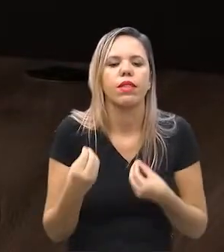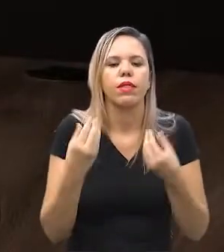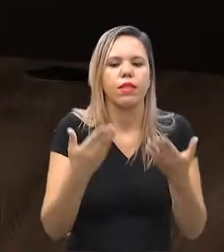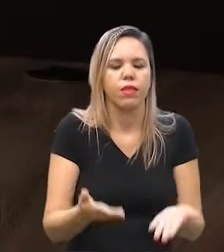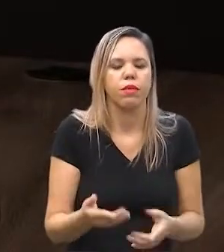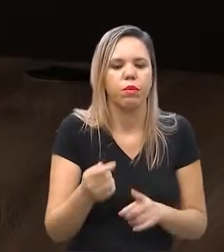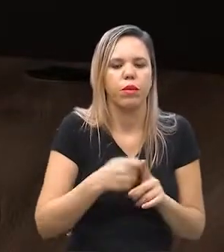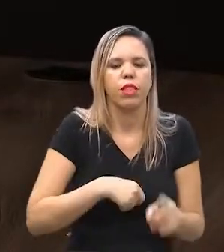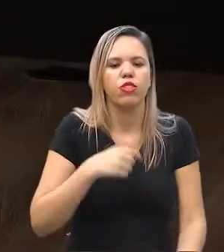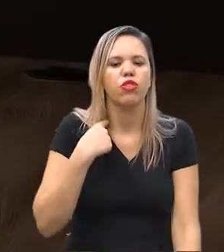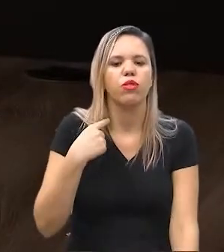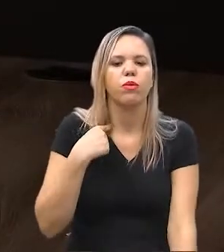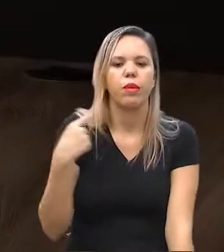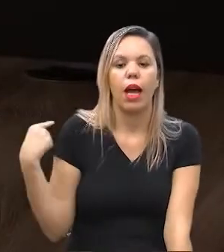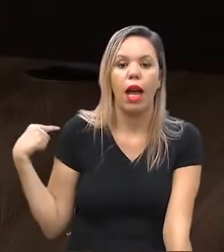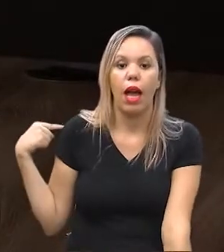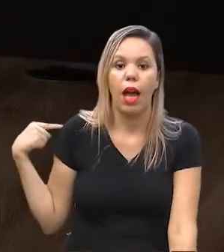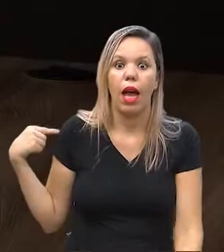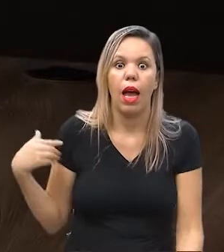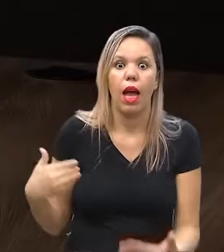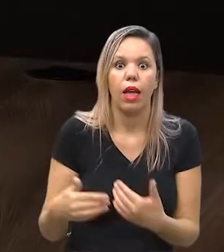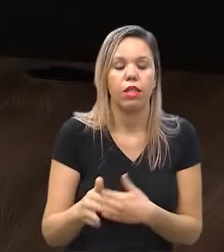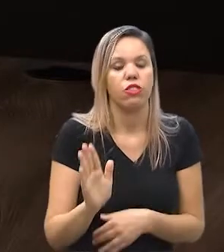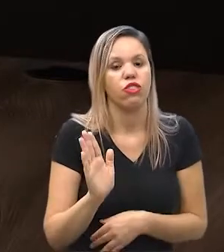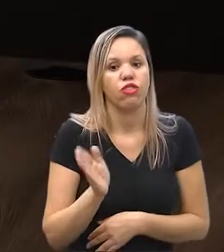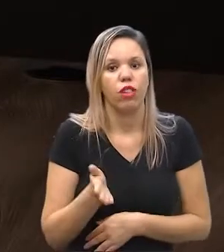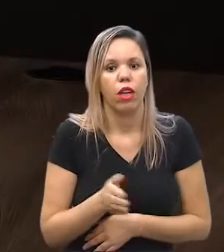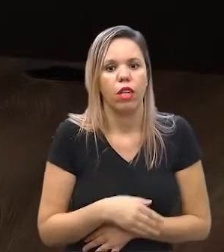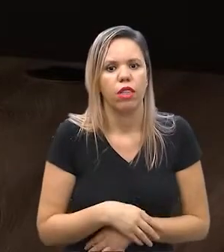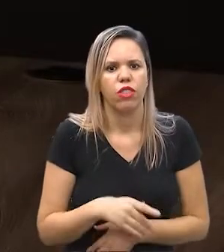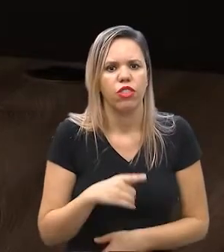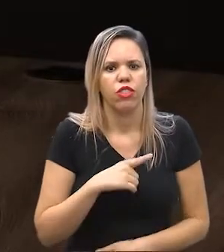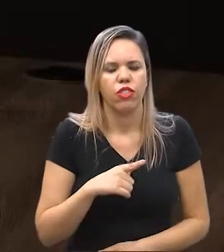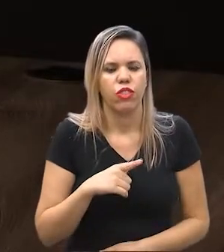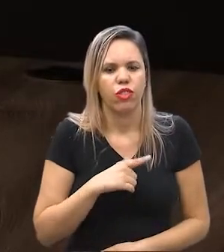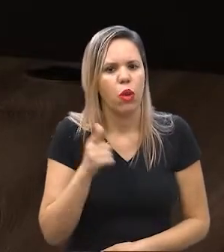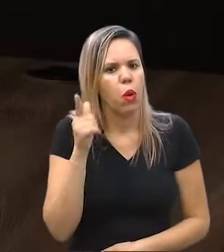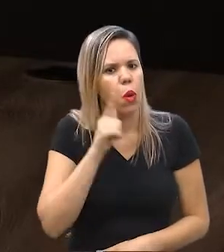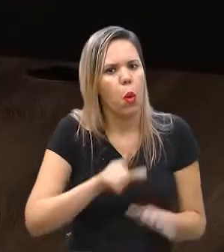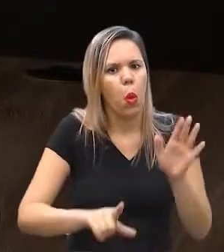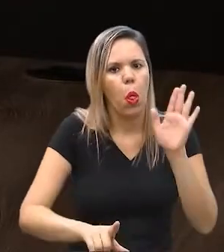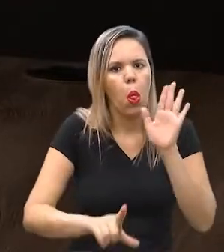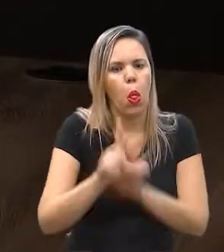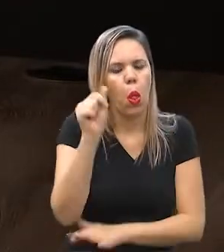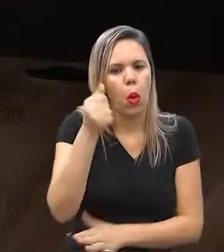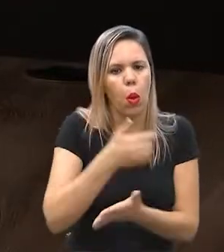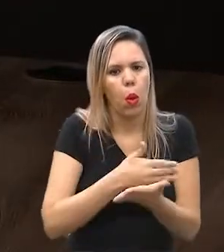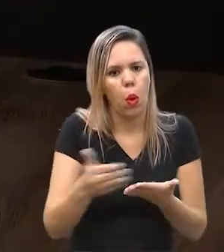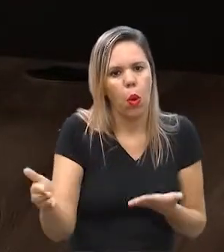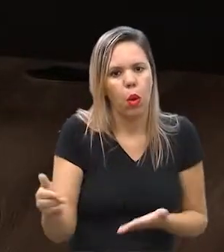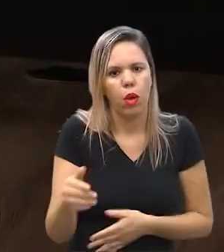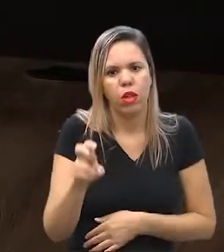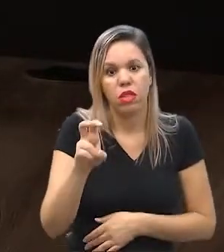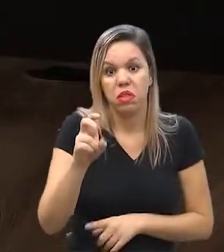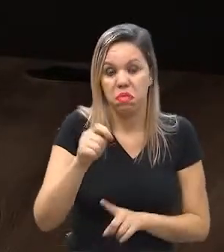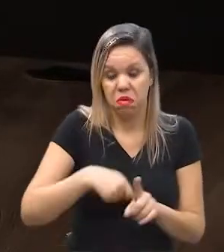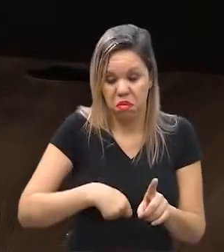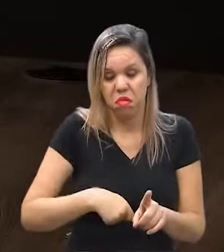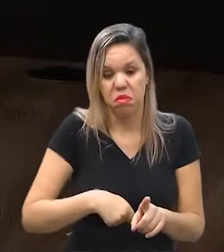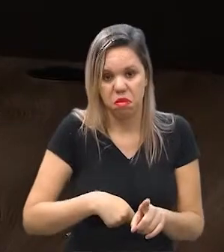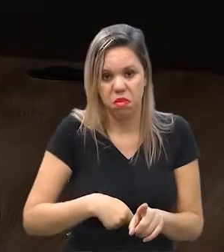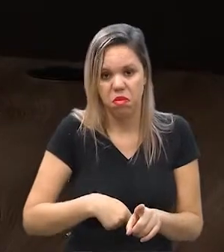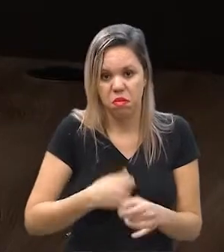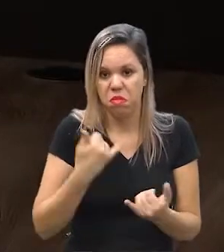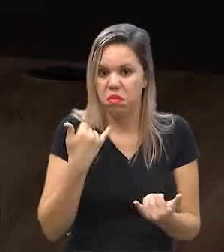entregas em maio e já tiveram a recuperação do investimento inicial em 5 meses